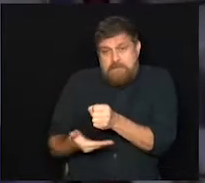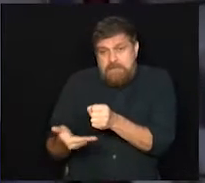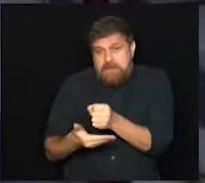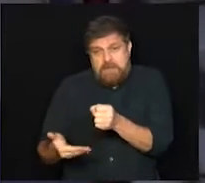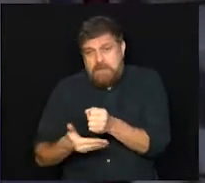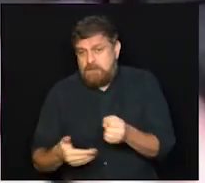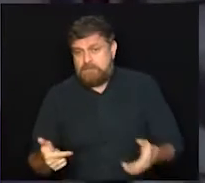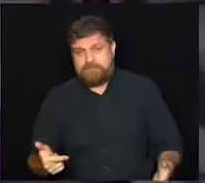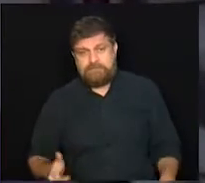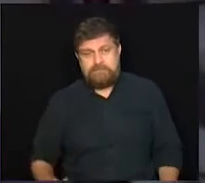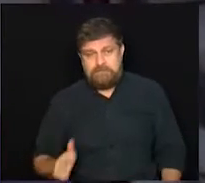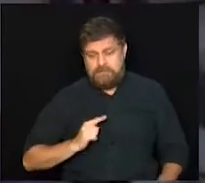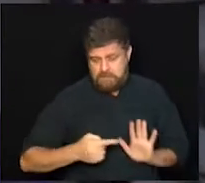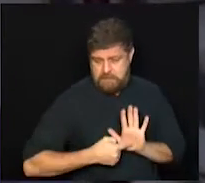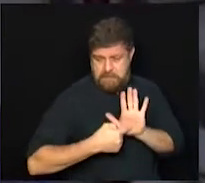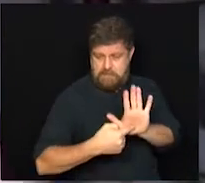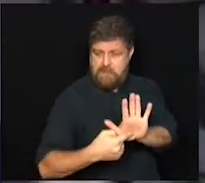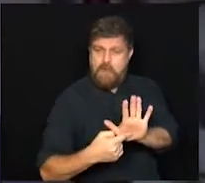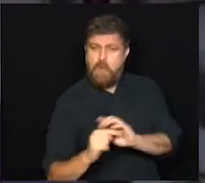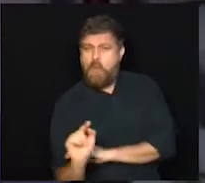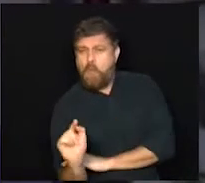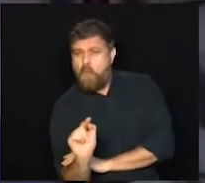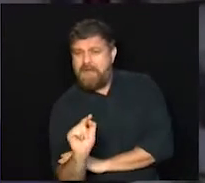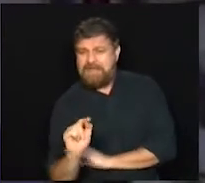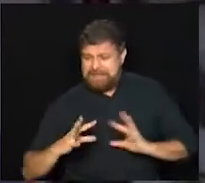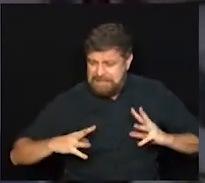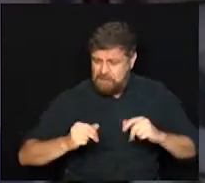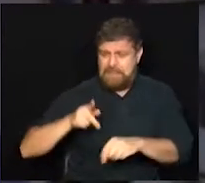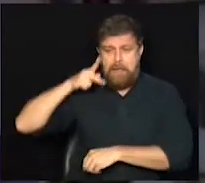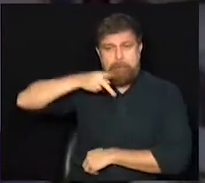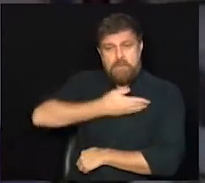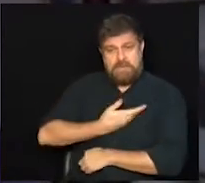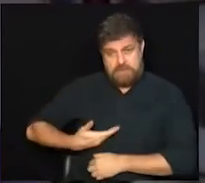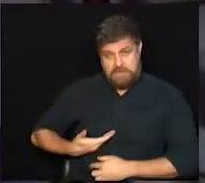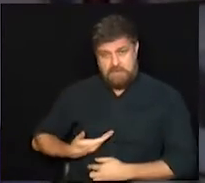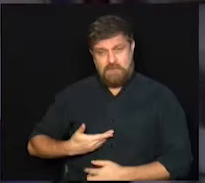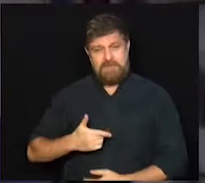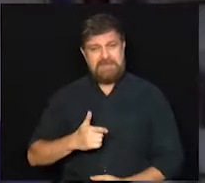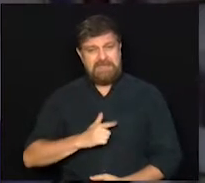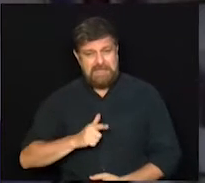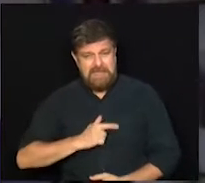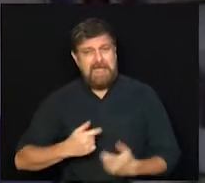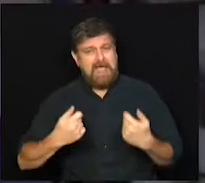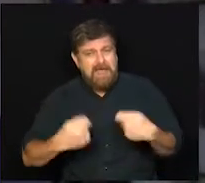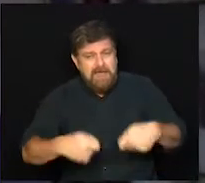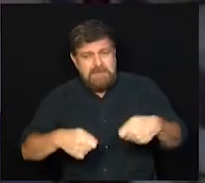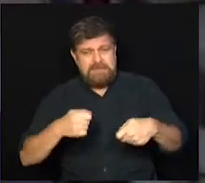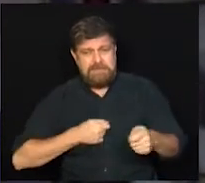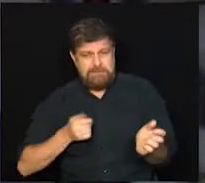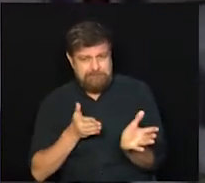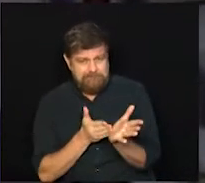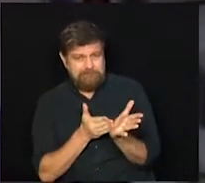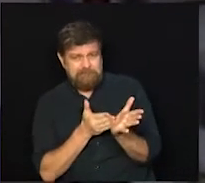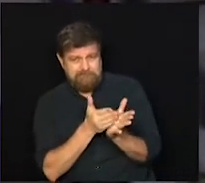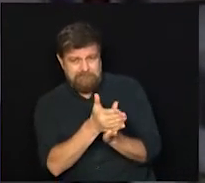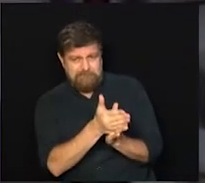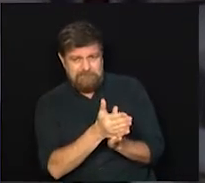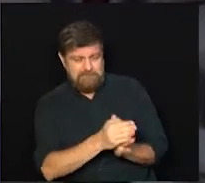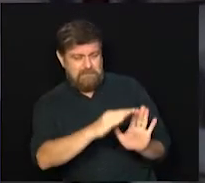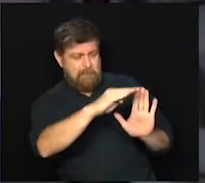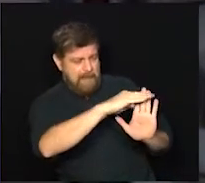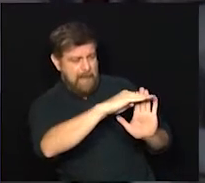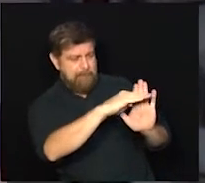como sinalizando que todas as políticas públicas, né, ela deve seguir, né, tem